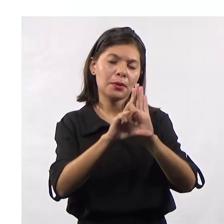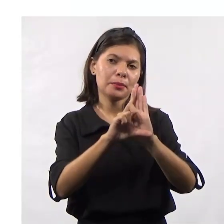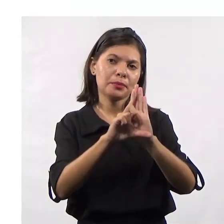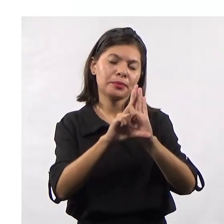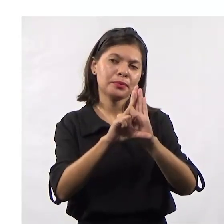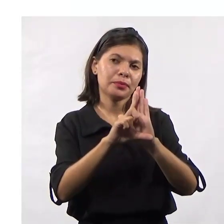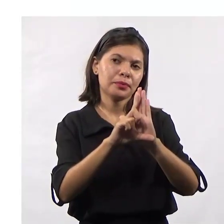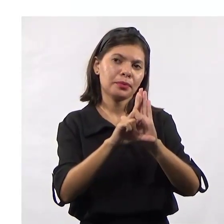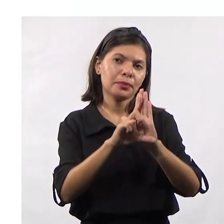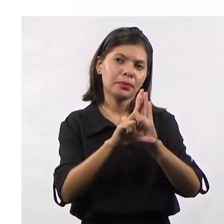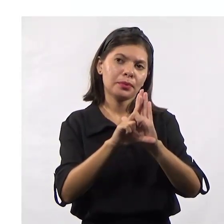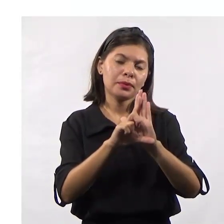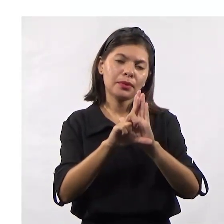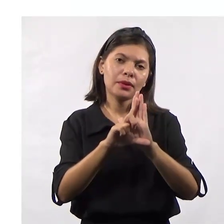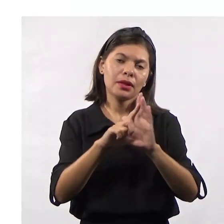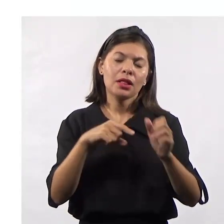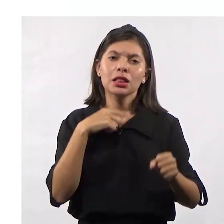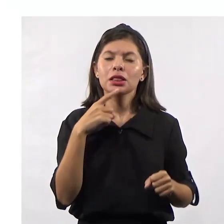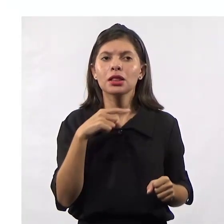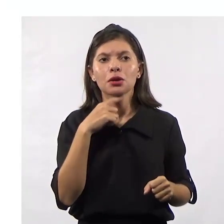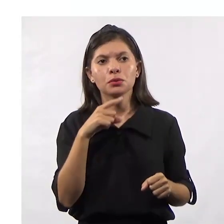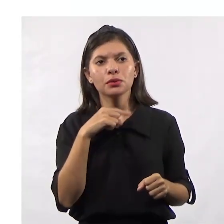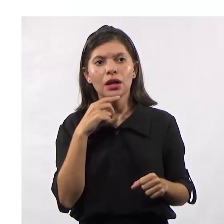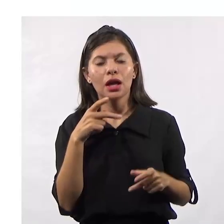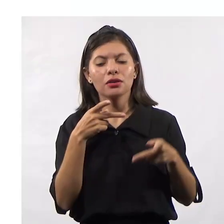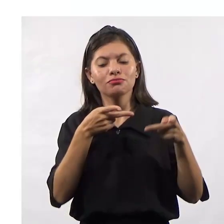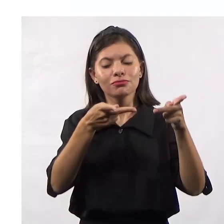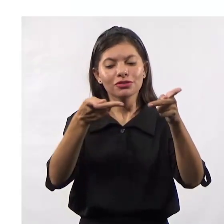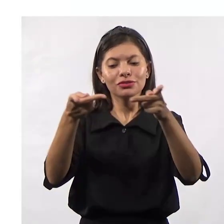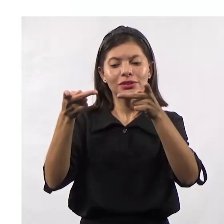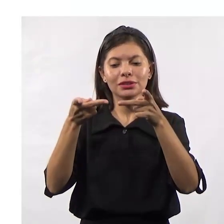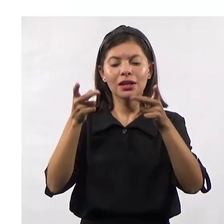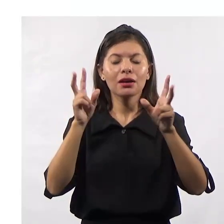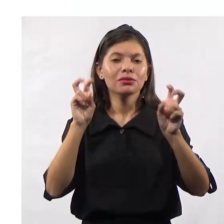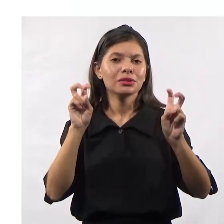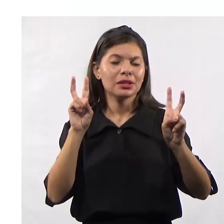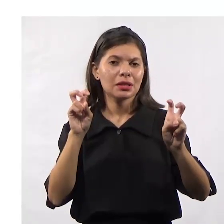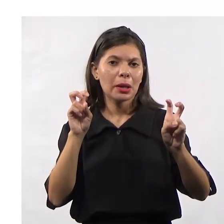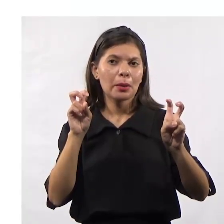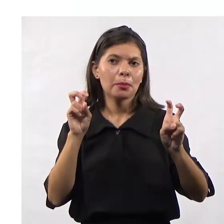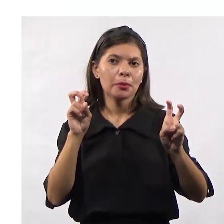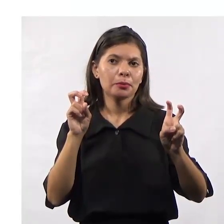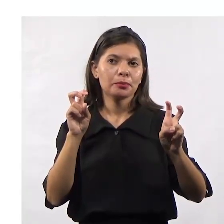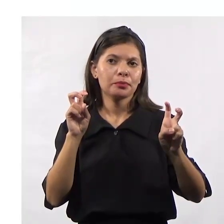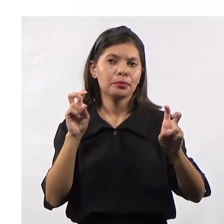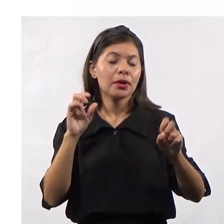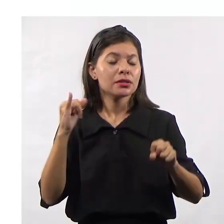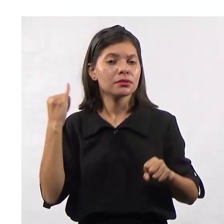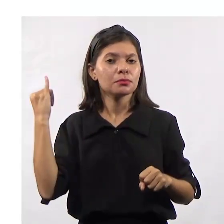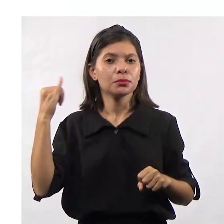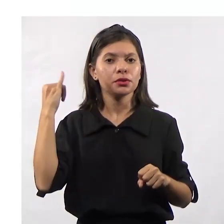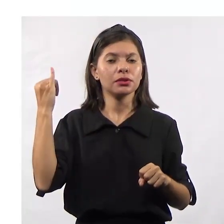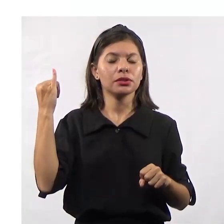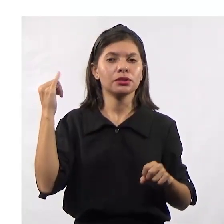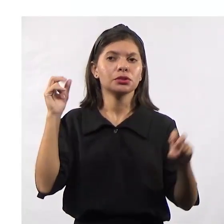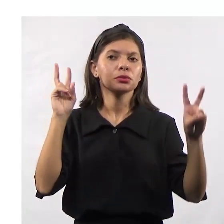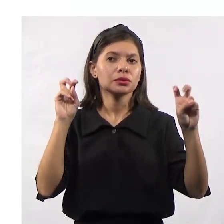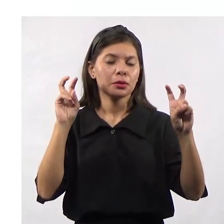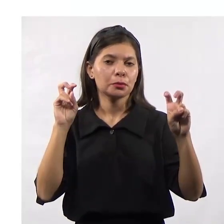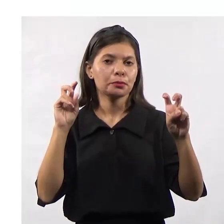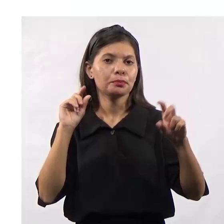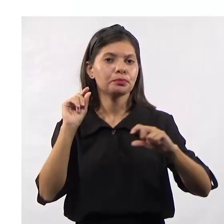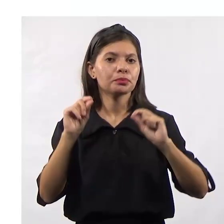na lei que a gente não consegue, a gente não tem tempo de visitar esse assunto, mas é um assunto importante,